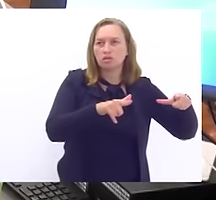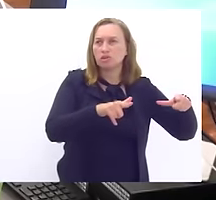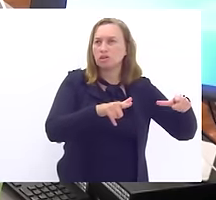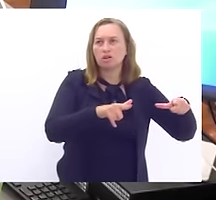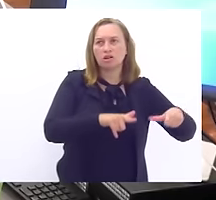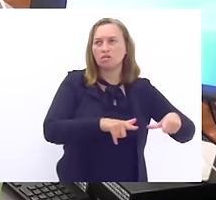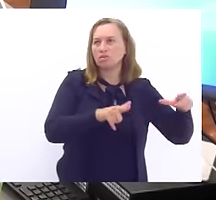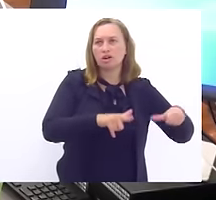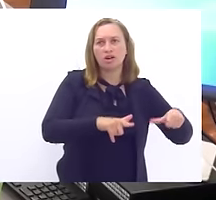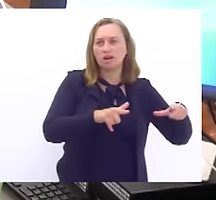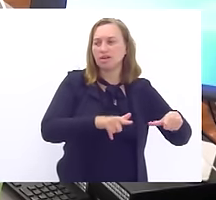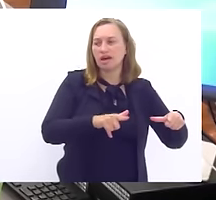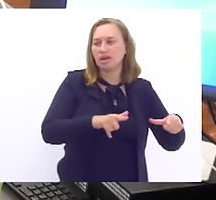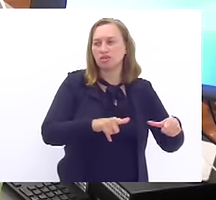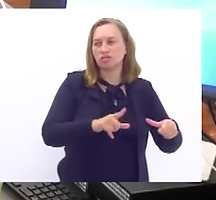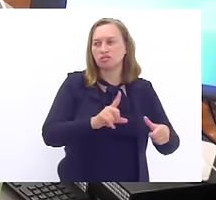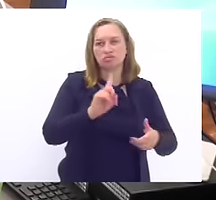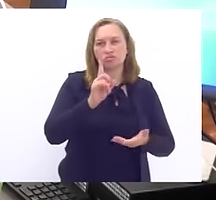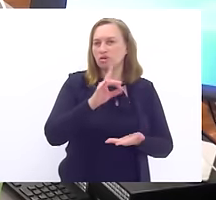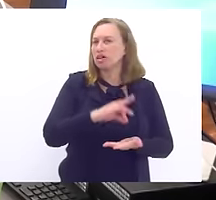confere com a realidade